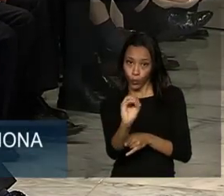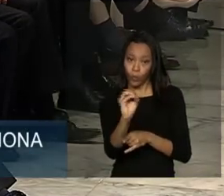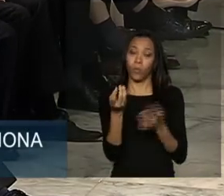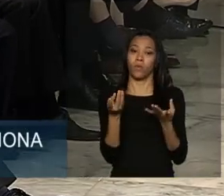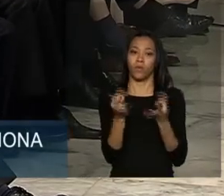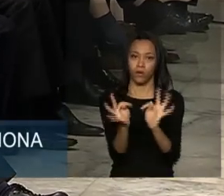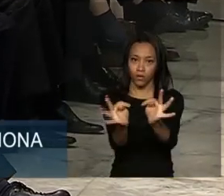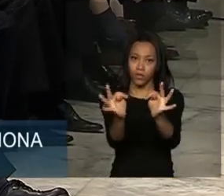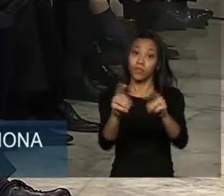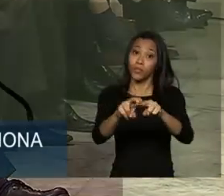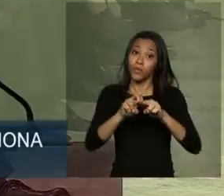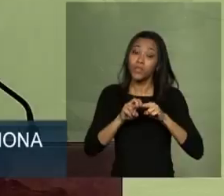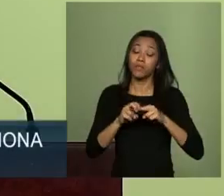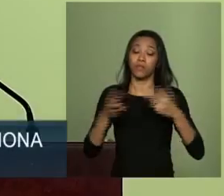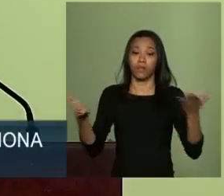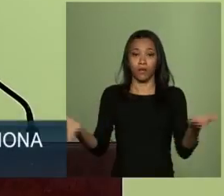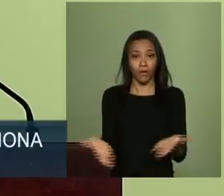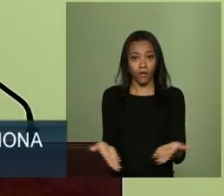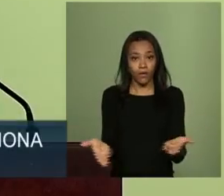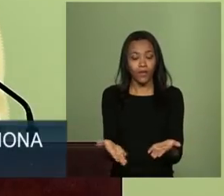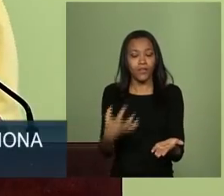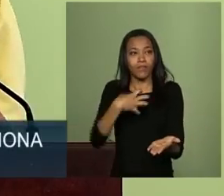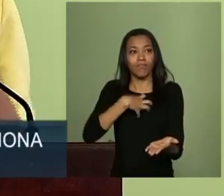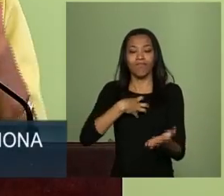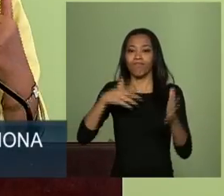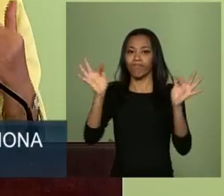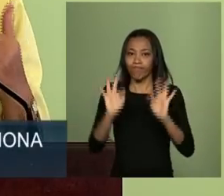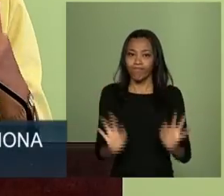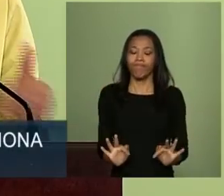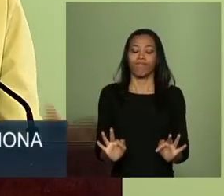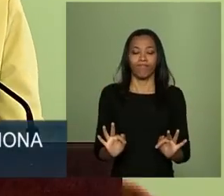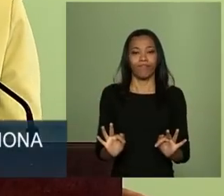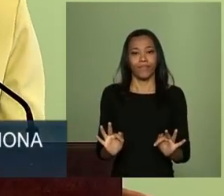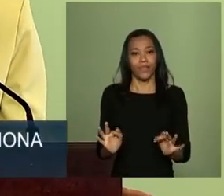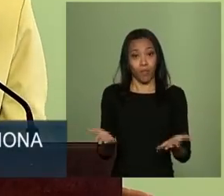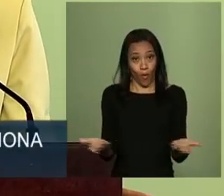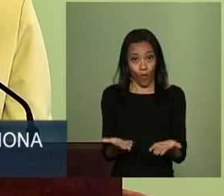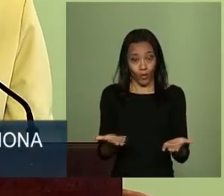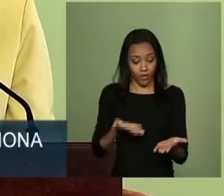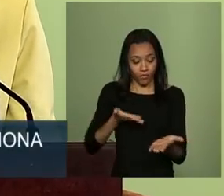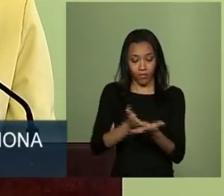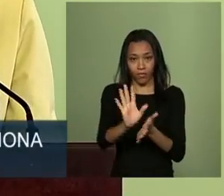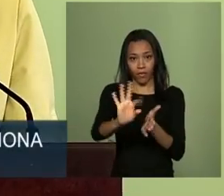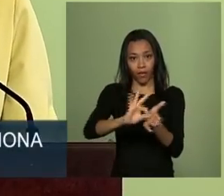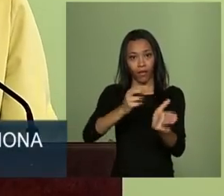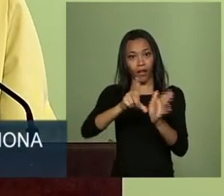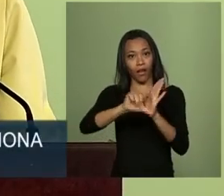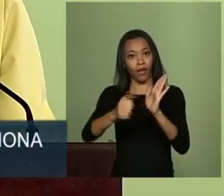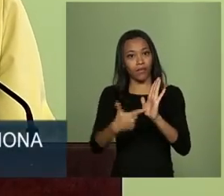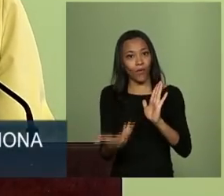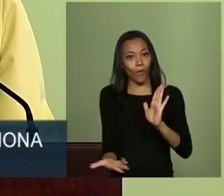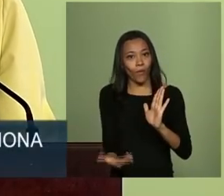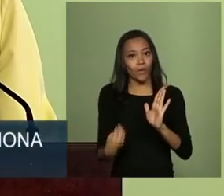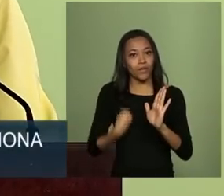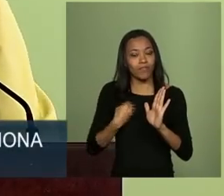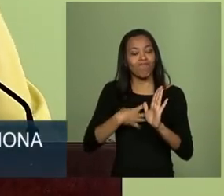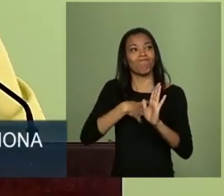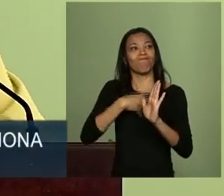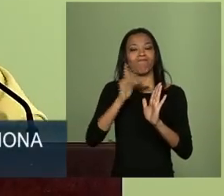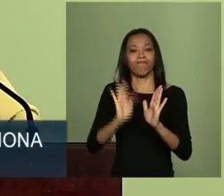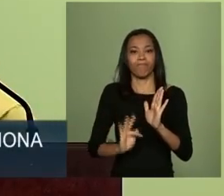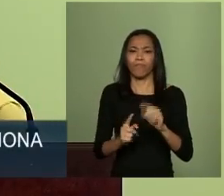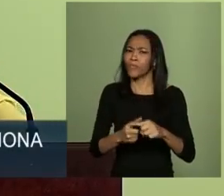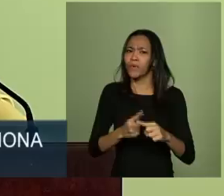isso que hoje eu fico muito feliz por estar sancionando essa lei. Porque